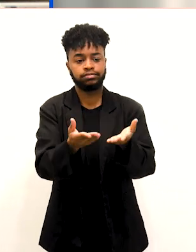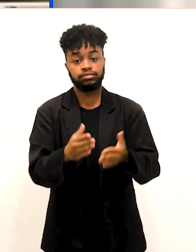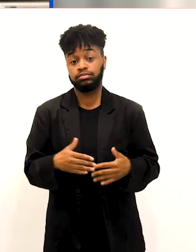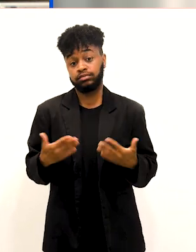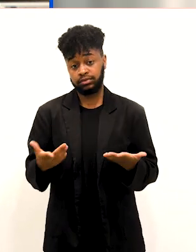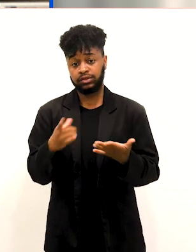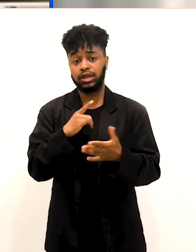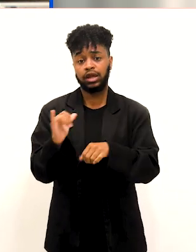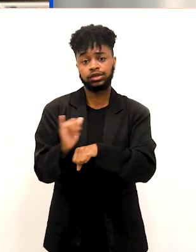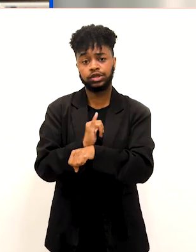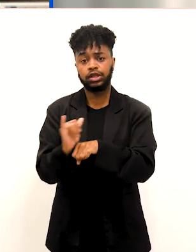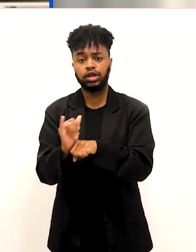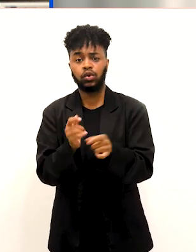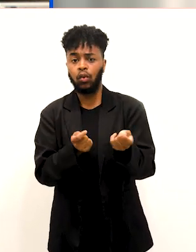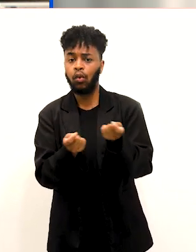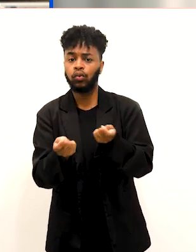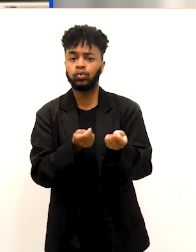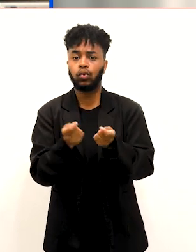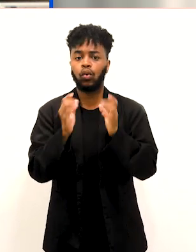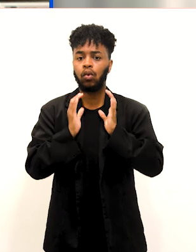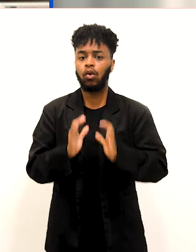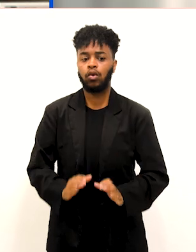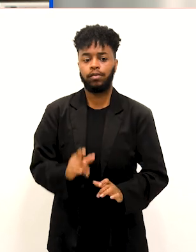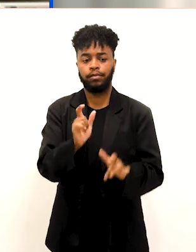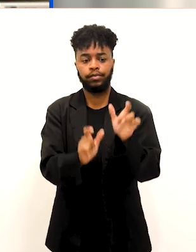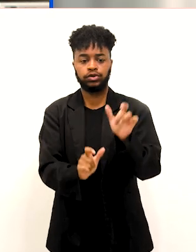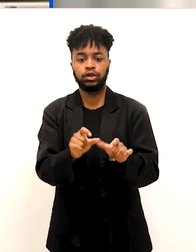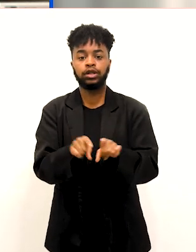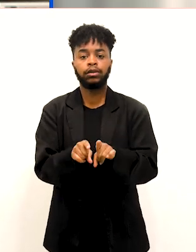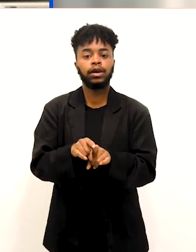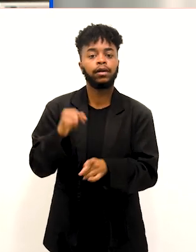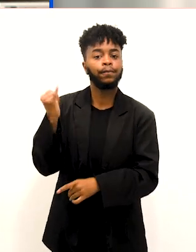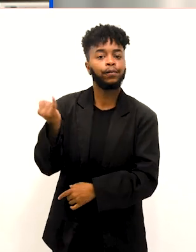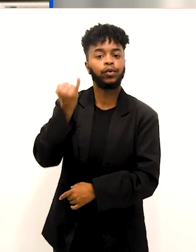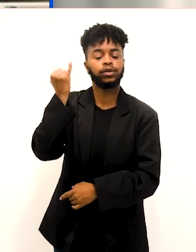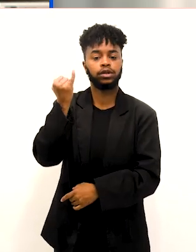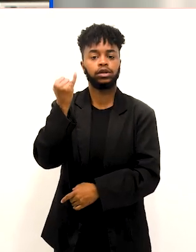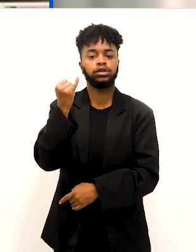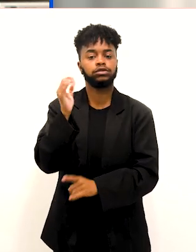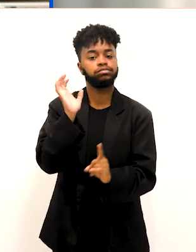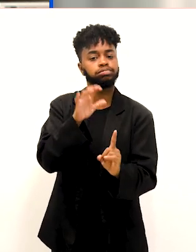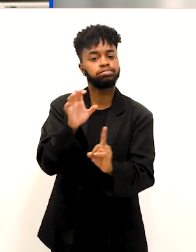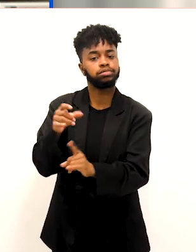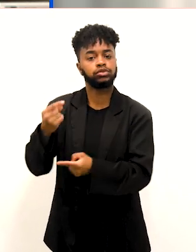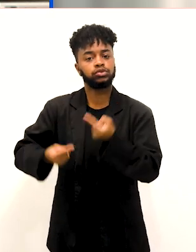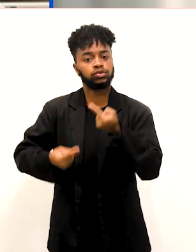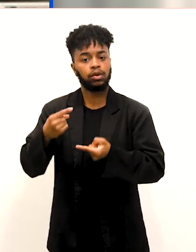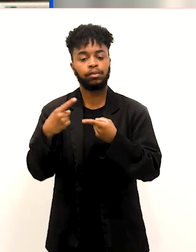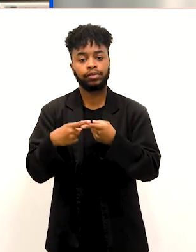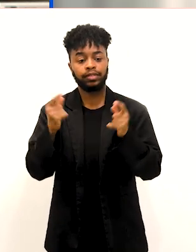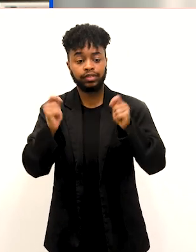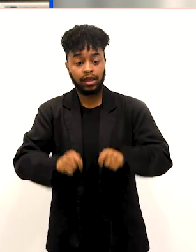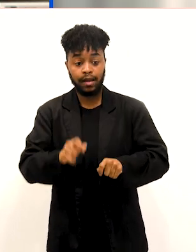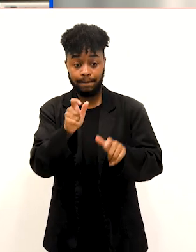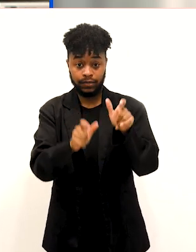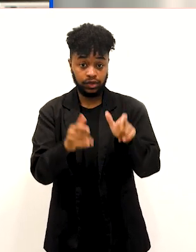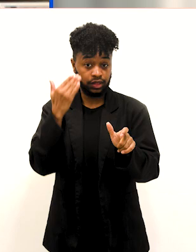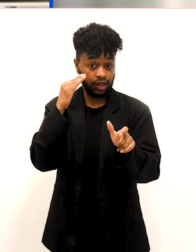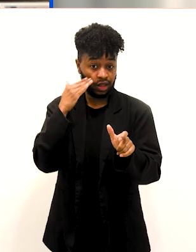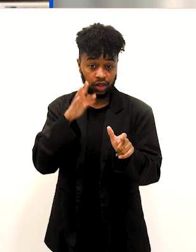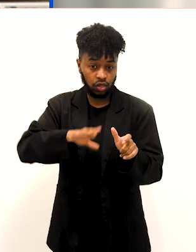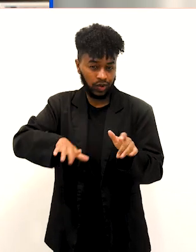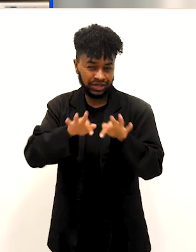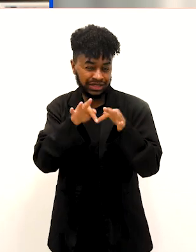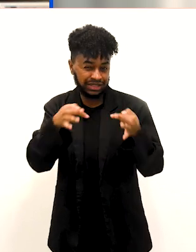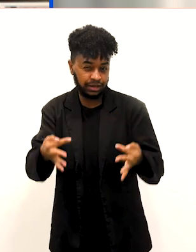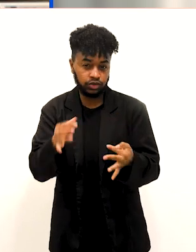receber. Então há uma manipulação muito forte no comportamento das pessoas e é muito importante fortalecer esse debate para que as pessoas entendam que Sim. não